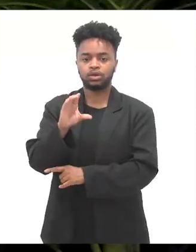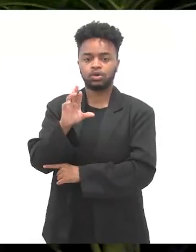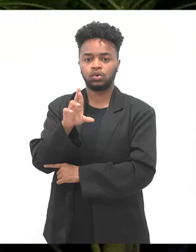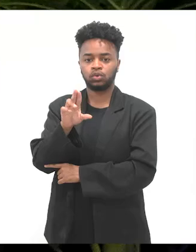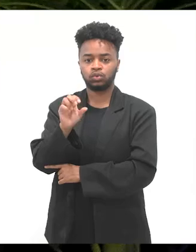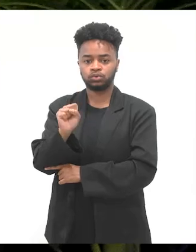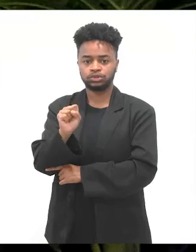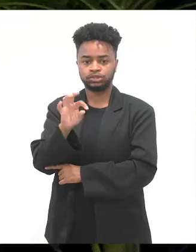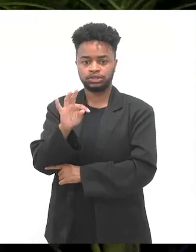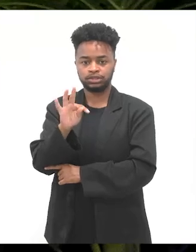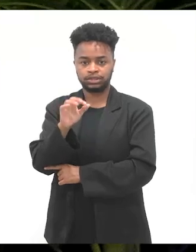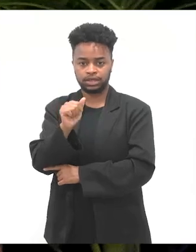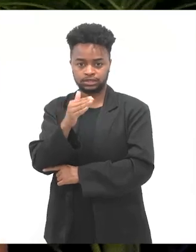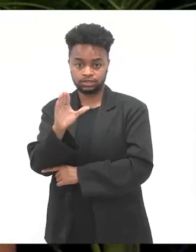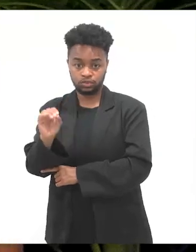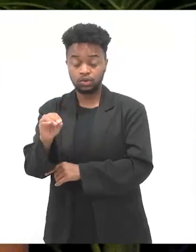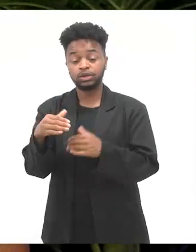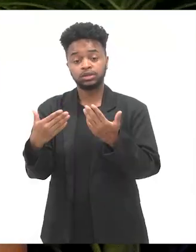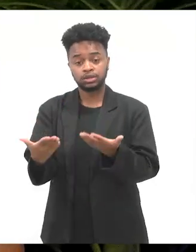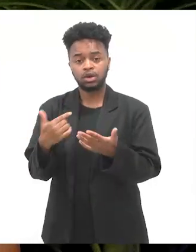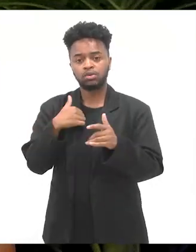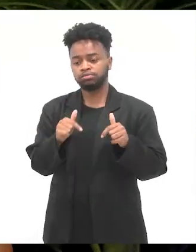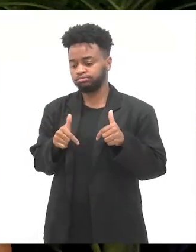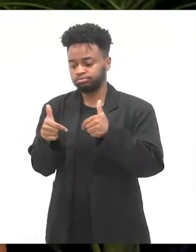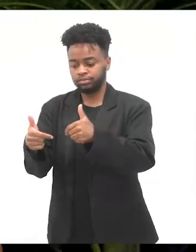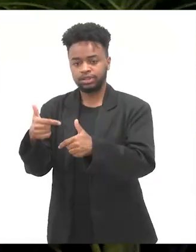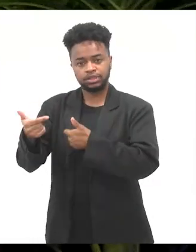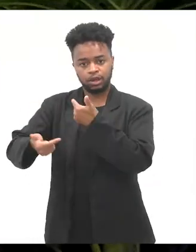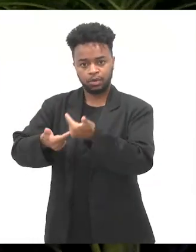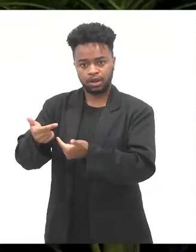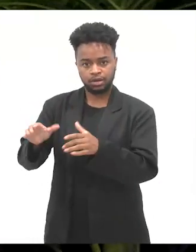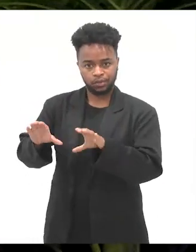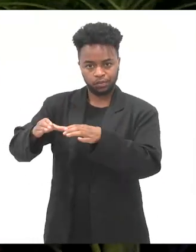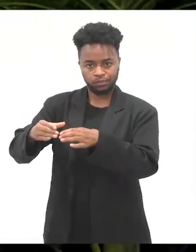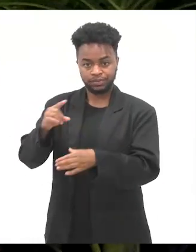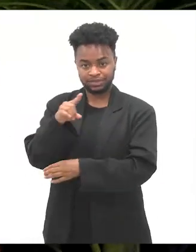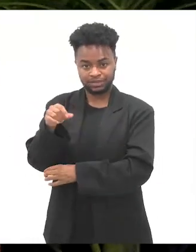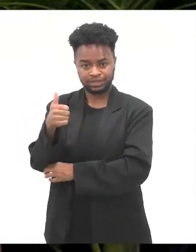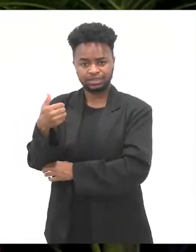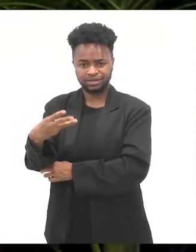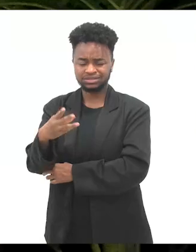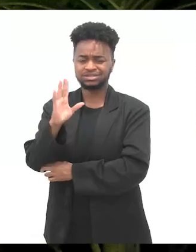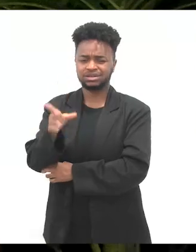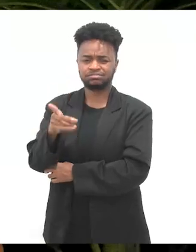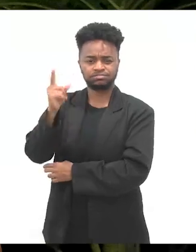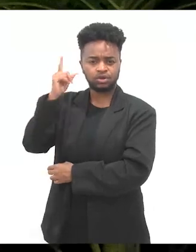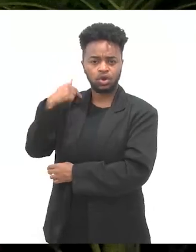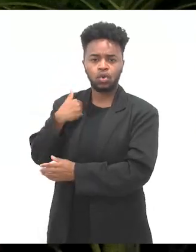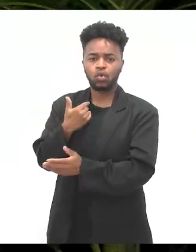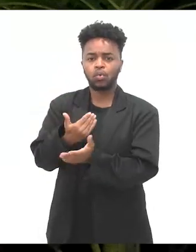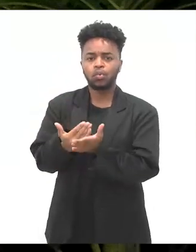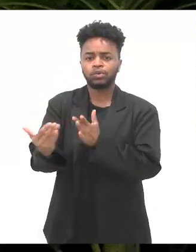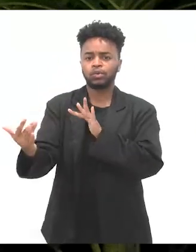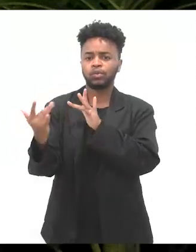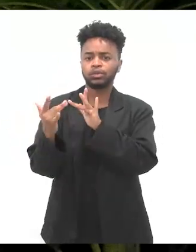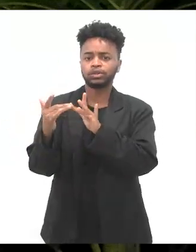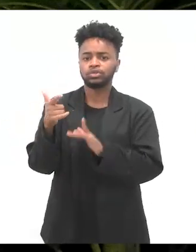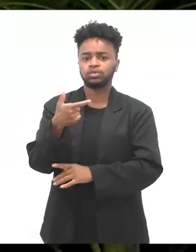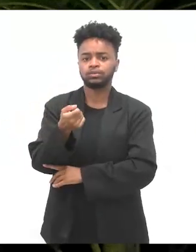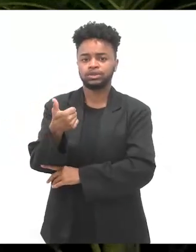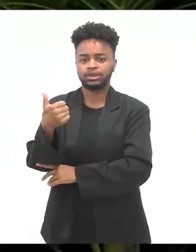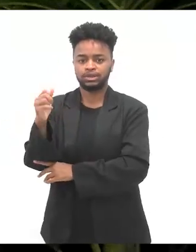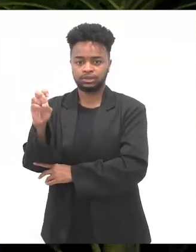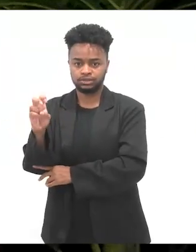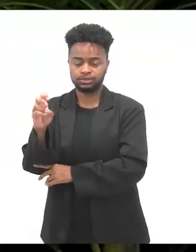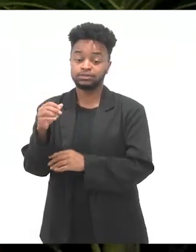a colônia Z13, ela é um tanto antiga, né? Eu conheço a colônia desde 2015, então já